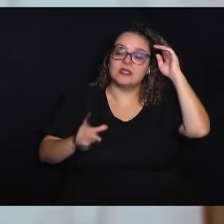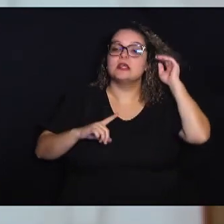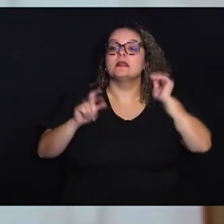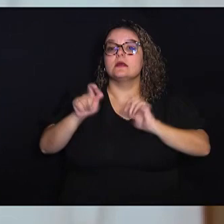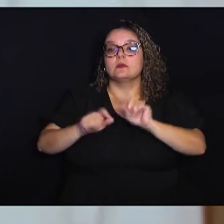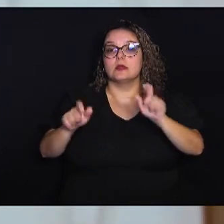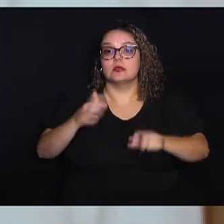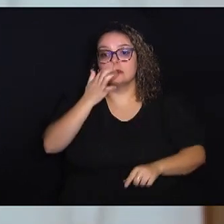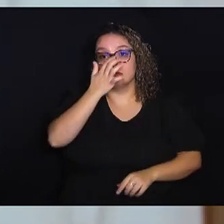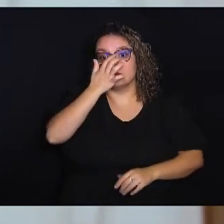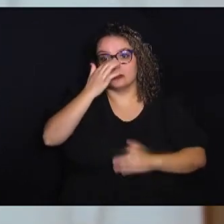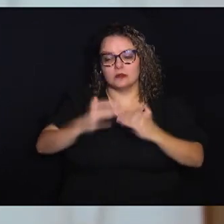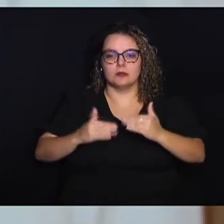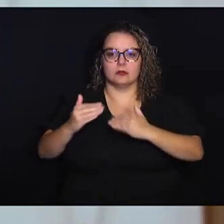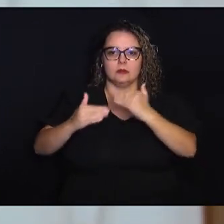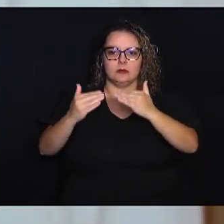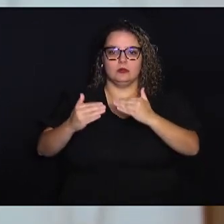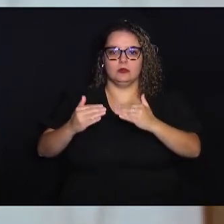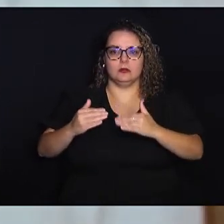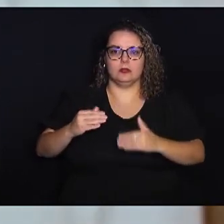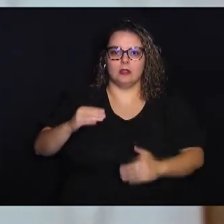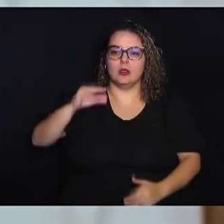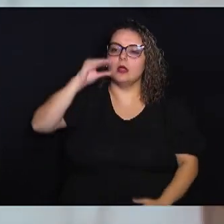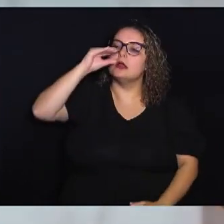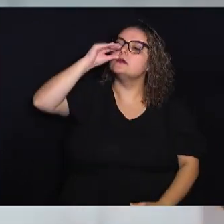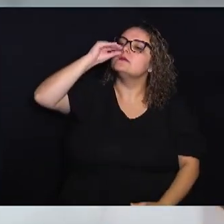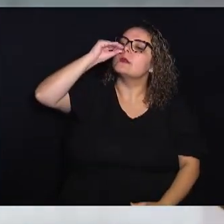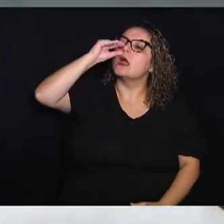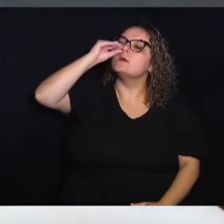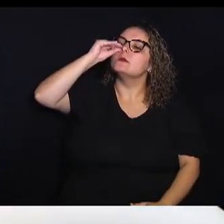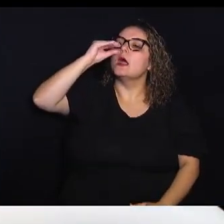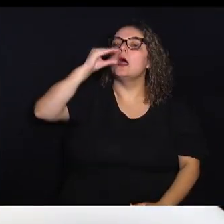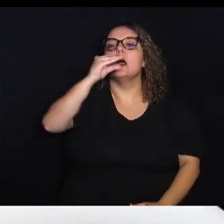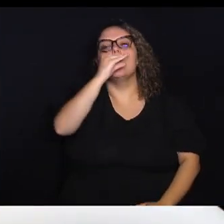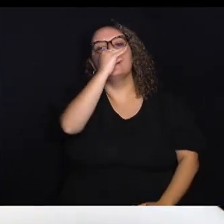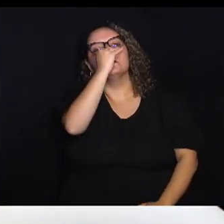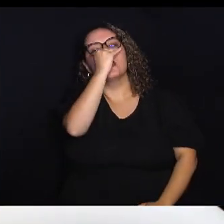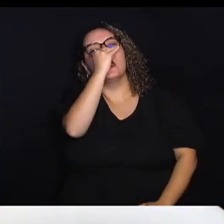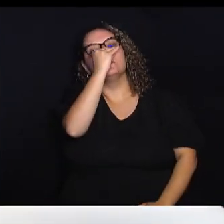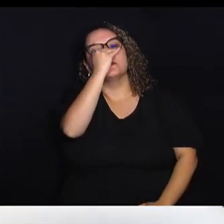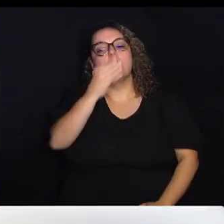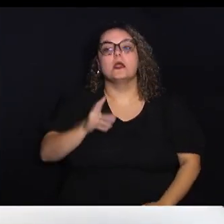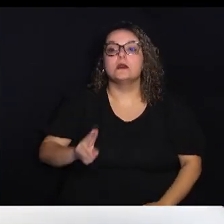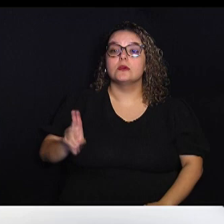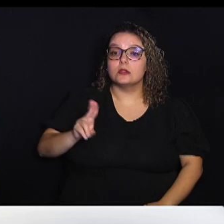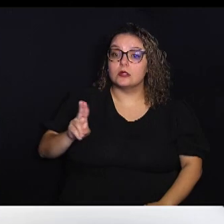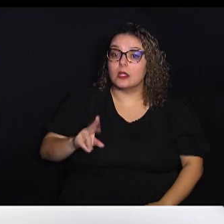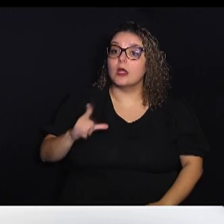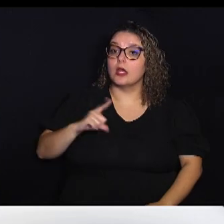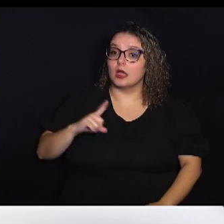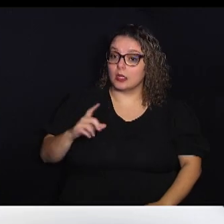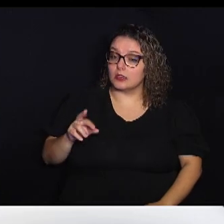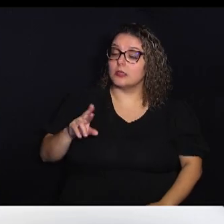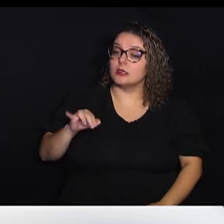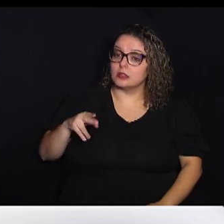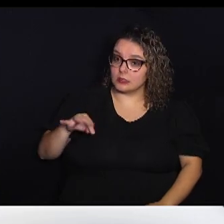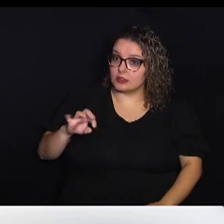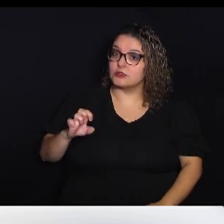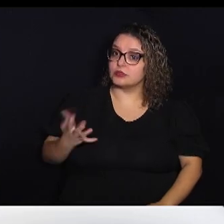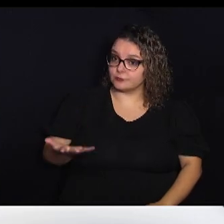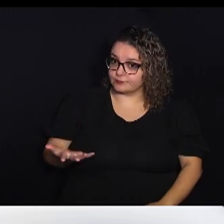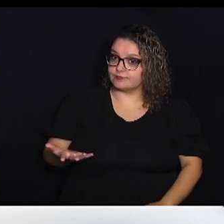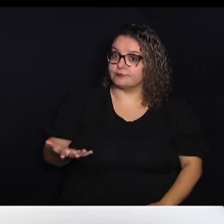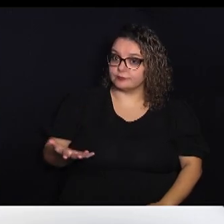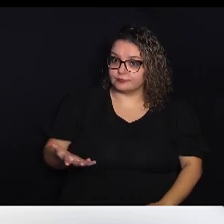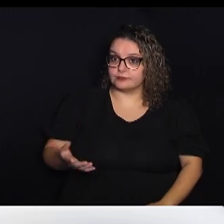que desenvolvem uma rinite de tanto usar aqueles gotinhas no nariz que se compra sem receita na farmácia. Que tem